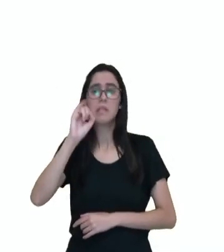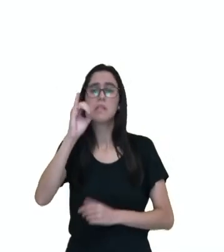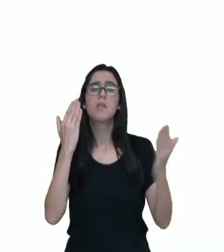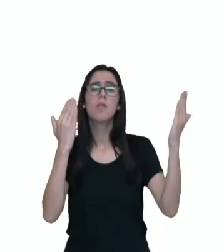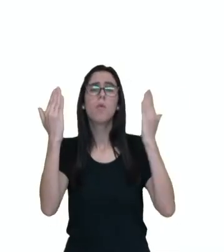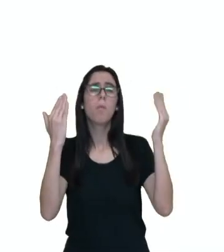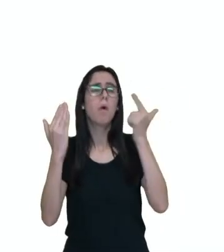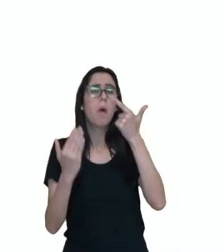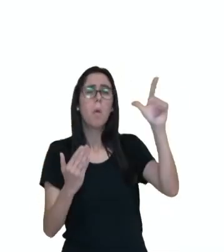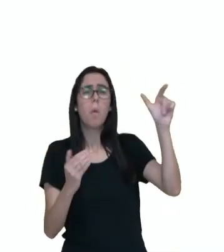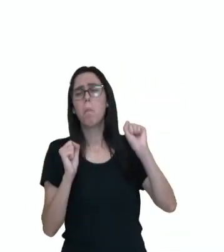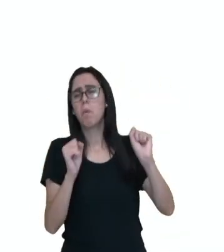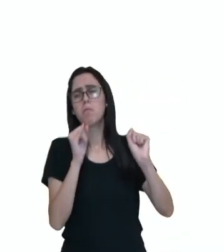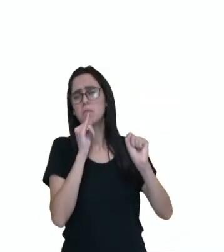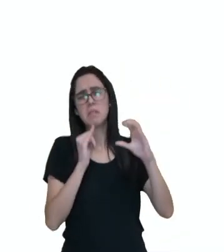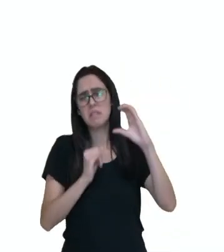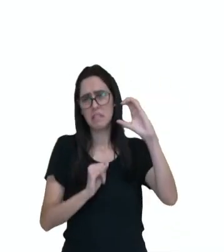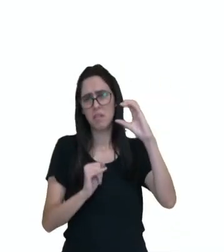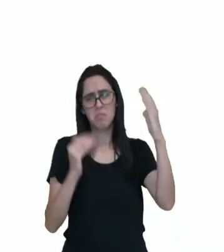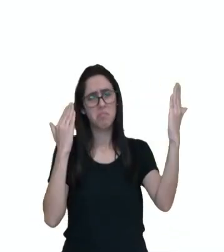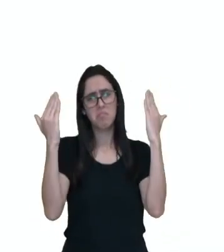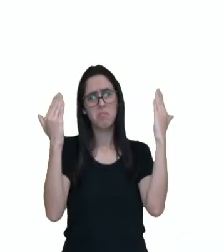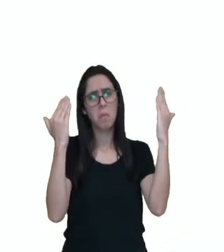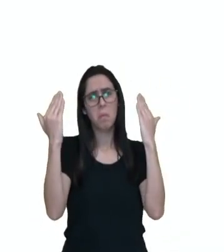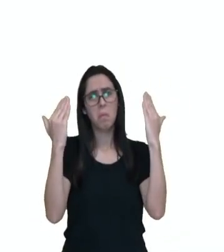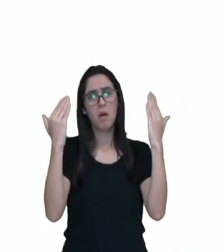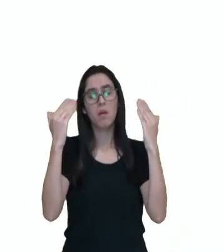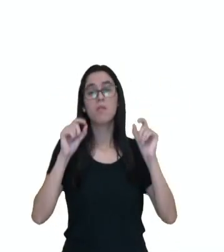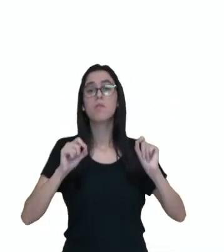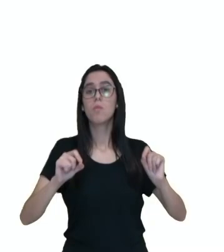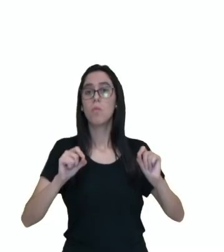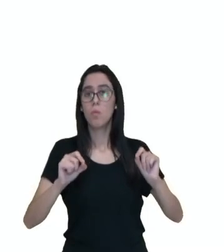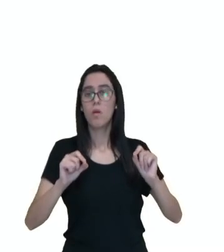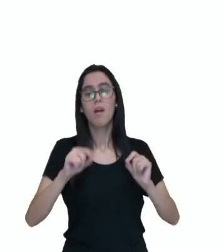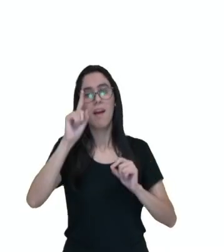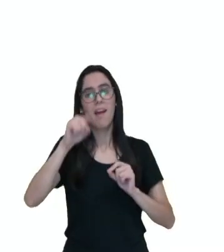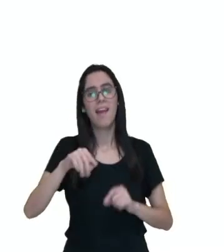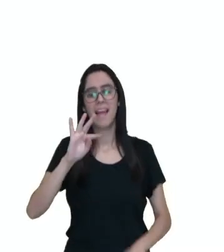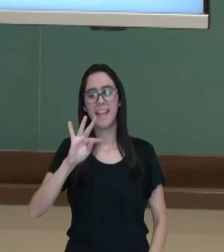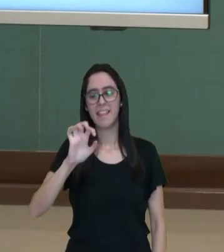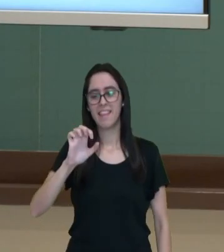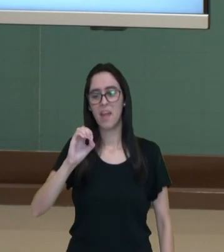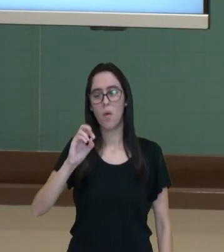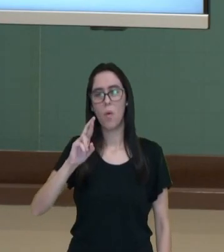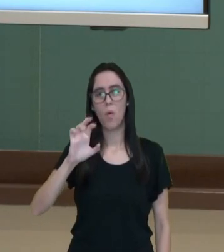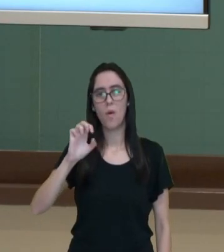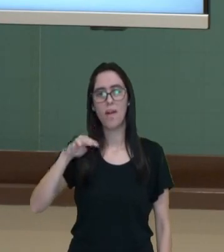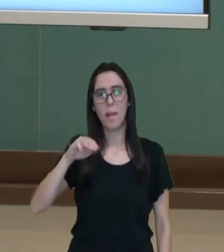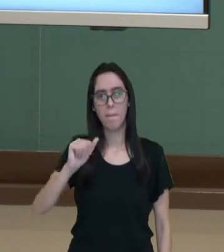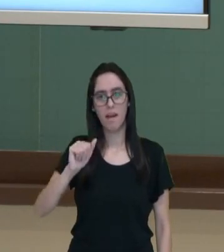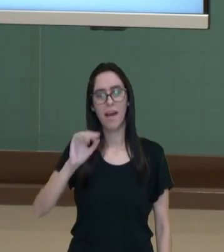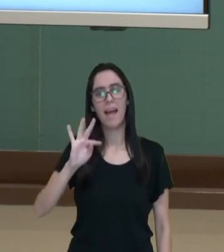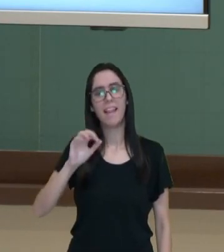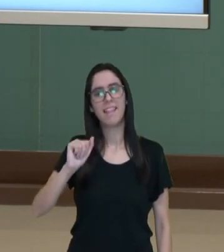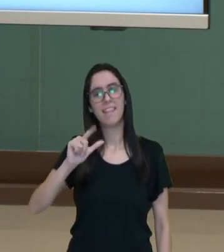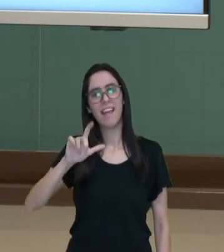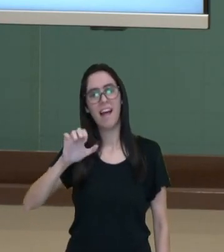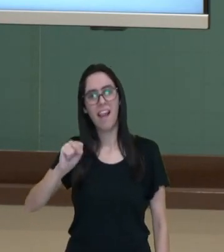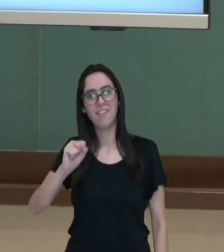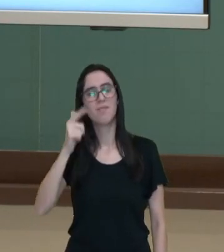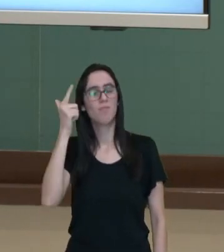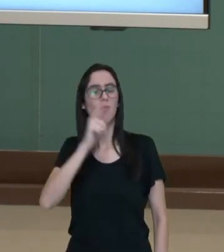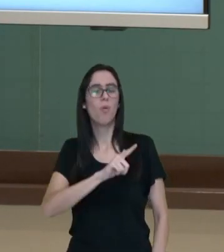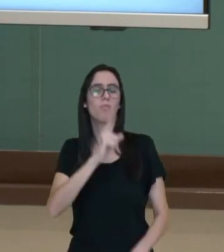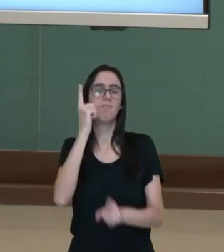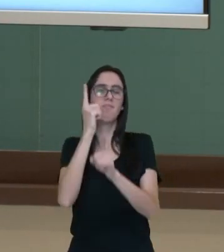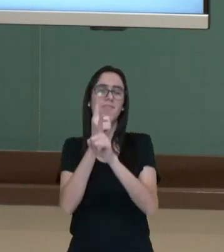ser com o próprio Celsius, e você aplica o que nós chamamos de teorema de Thales. E aí você obtém uma relação matemática